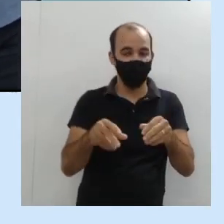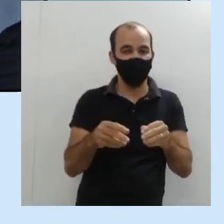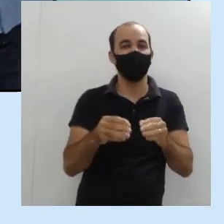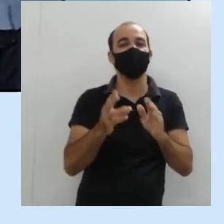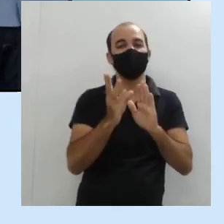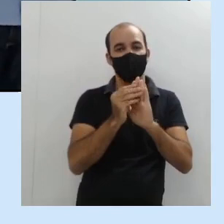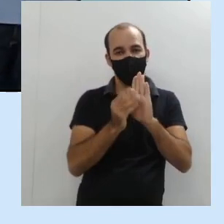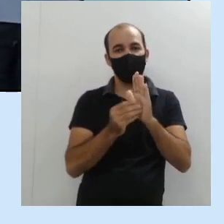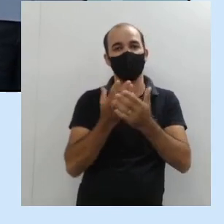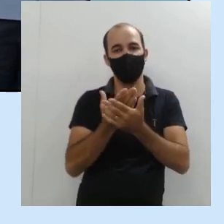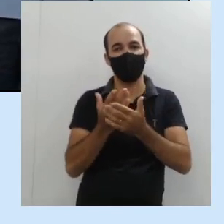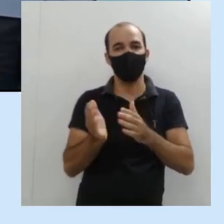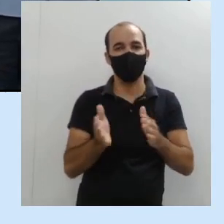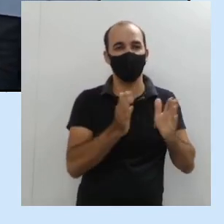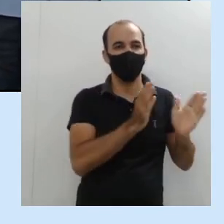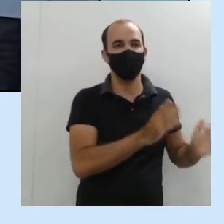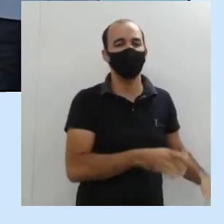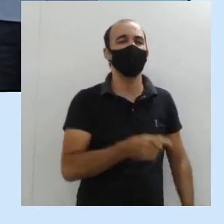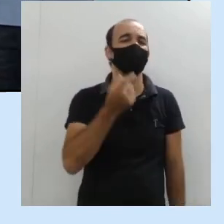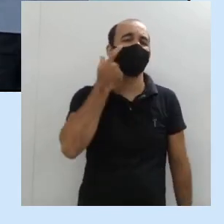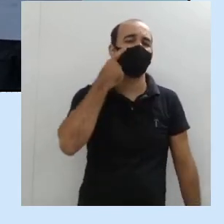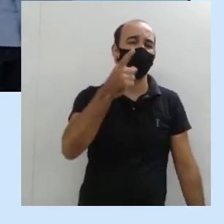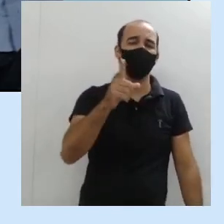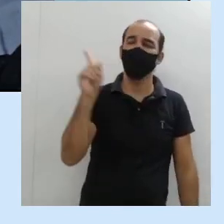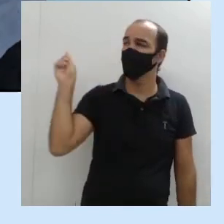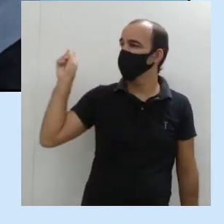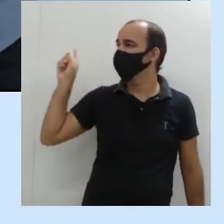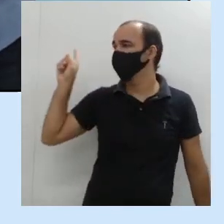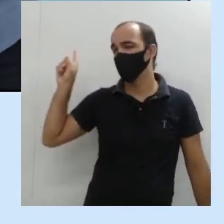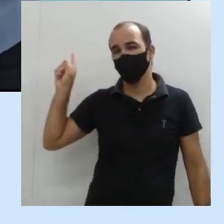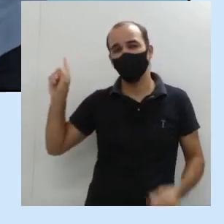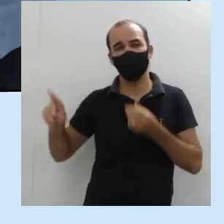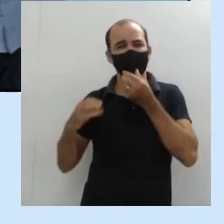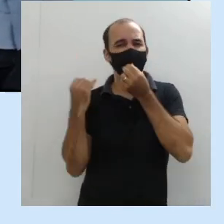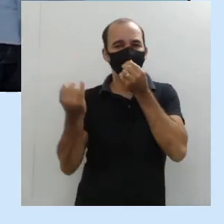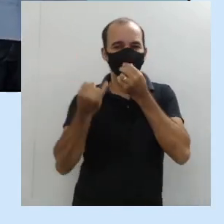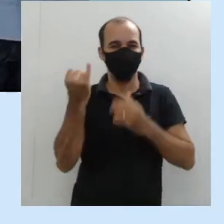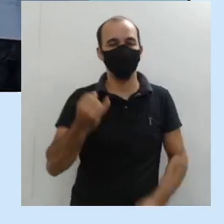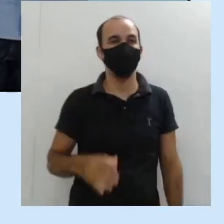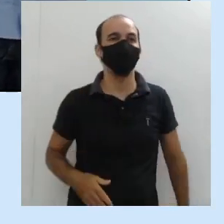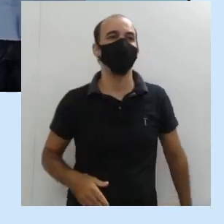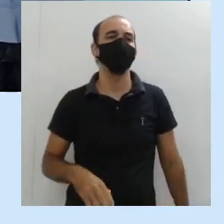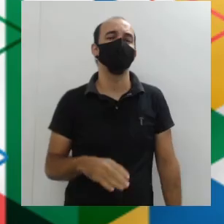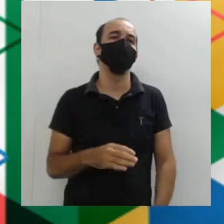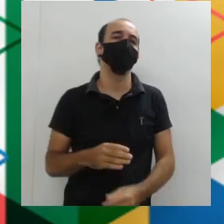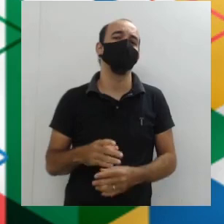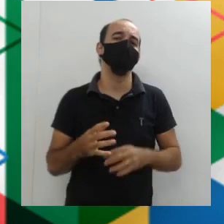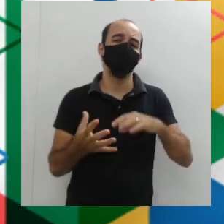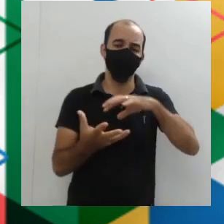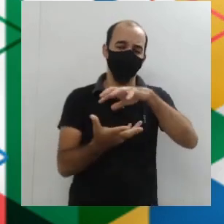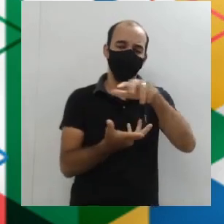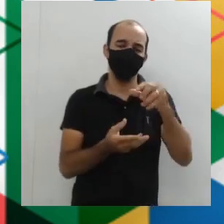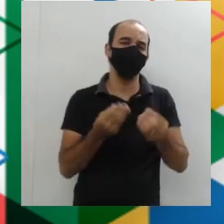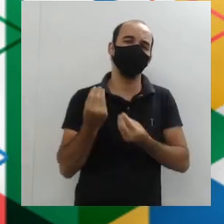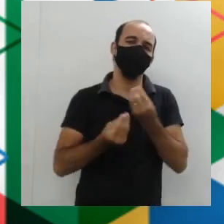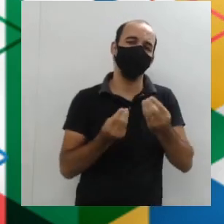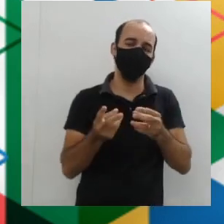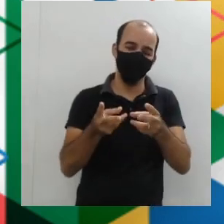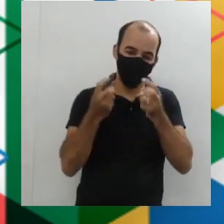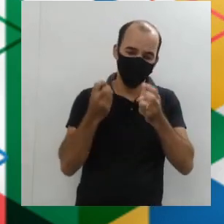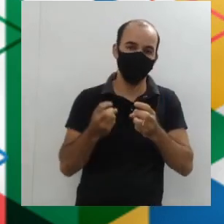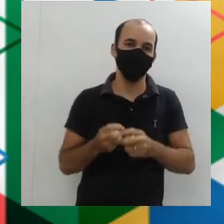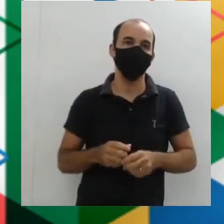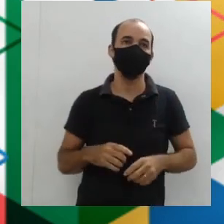só que coisa interessante. Como é que nós podemos entender o mundo? Aqui tem uma